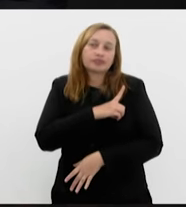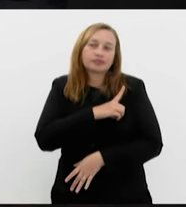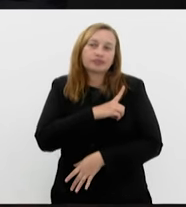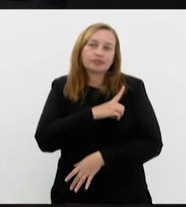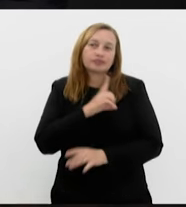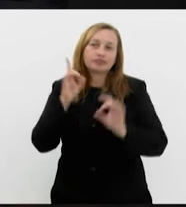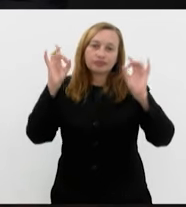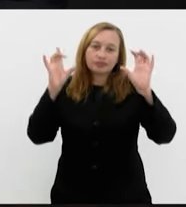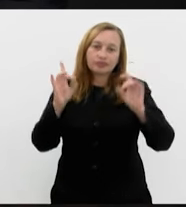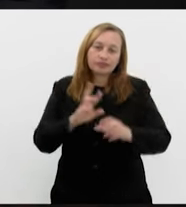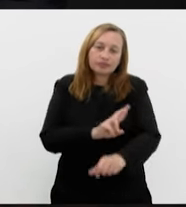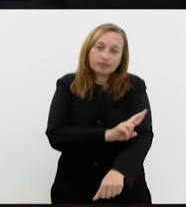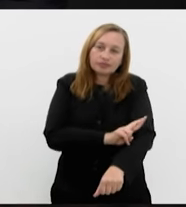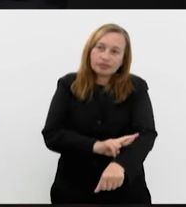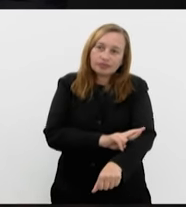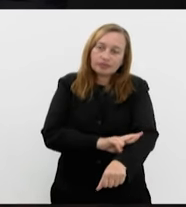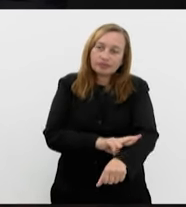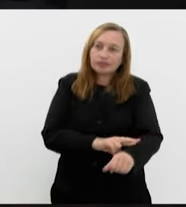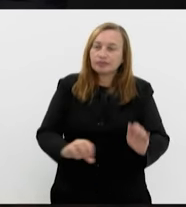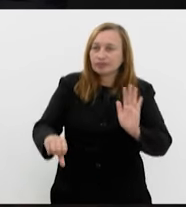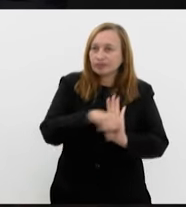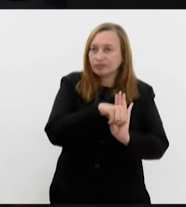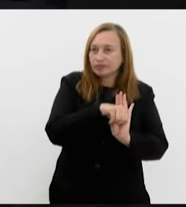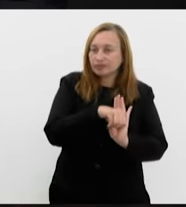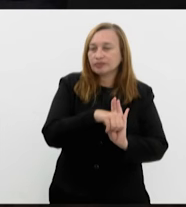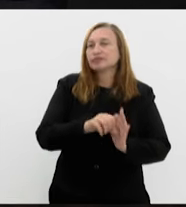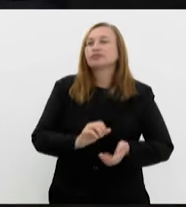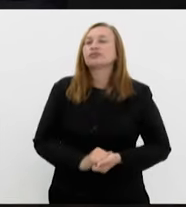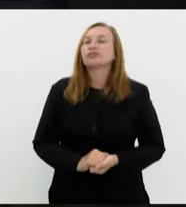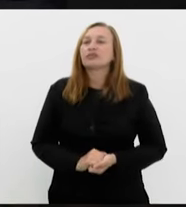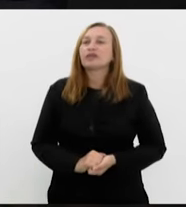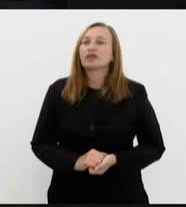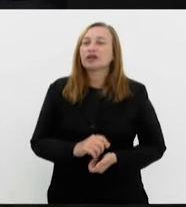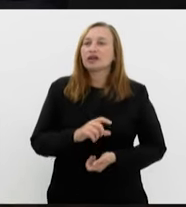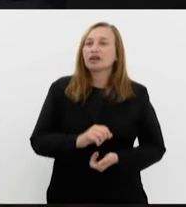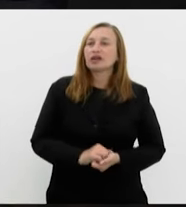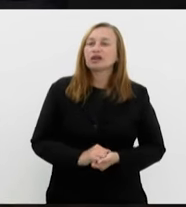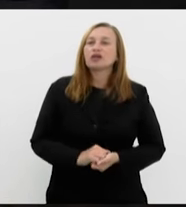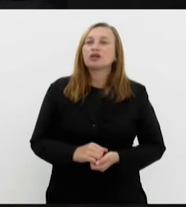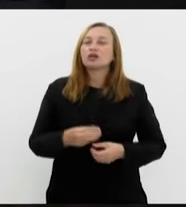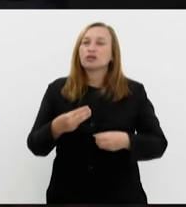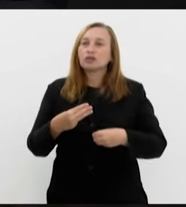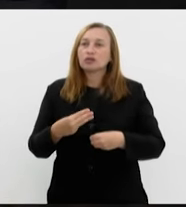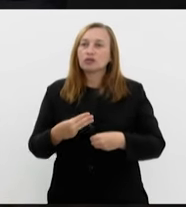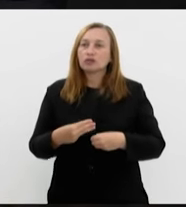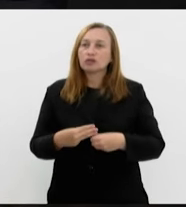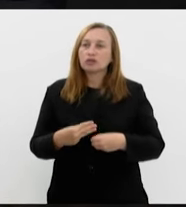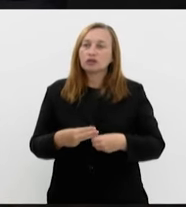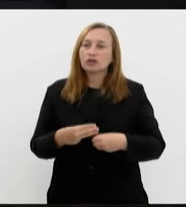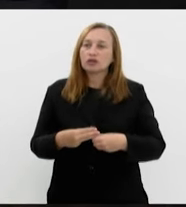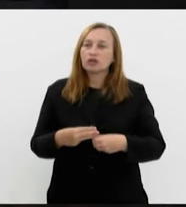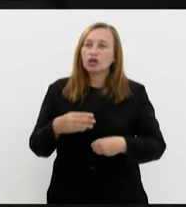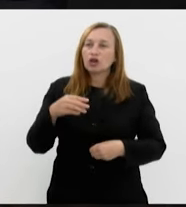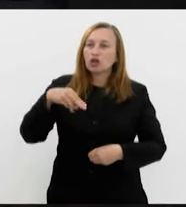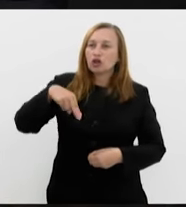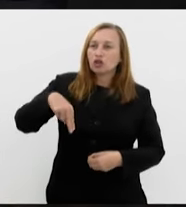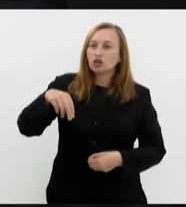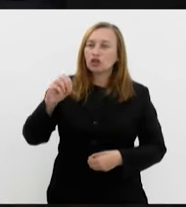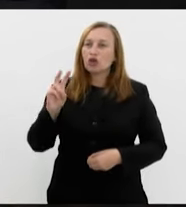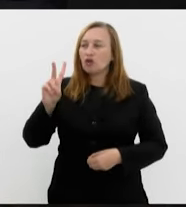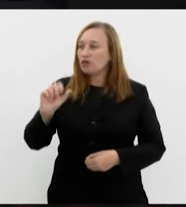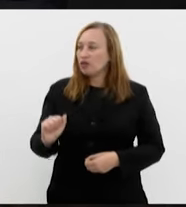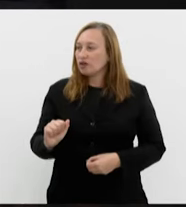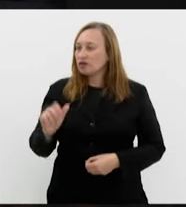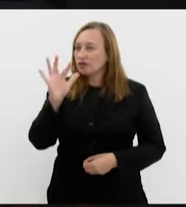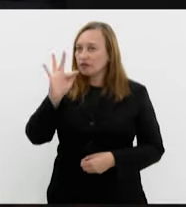em crimes raciais e delitos de intolerância, DECRAD, no município de Nova Friburgo. Parecer da Comissão